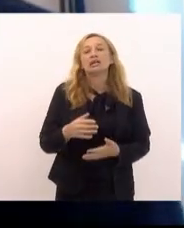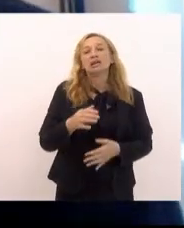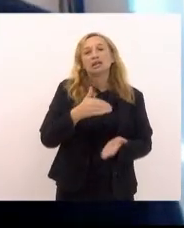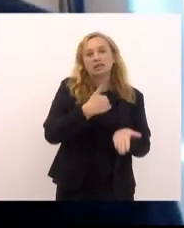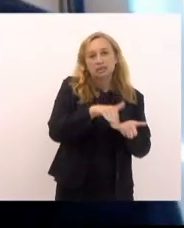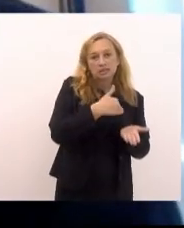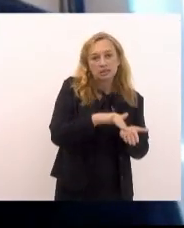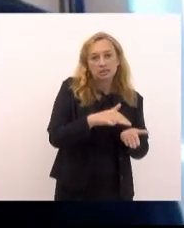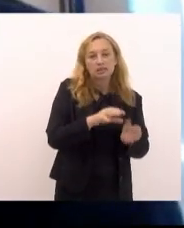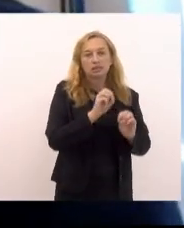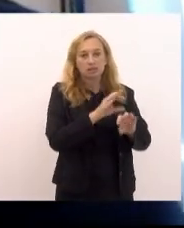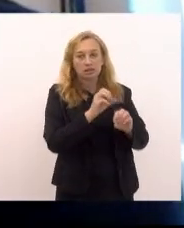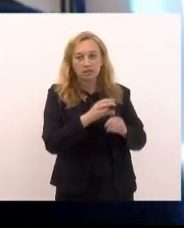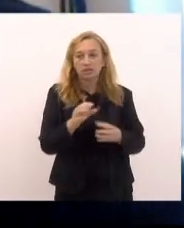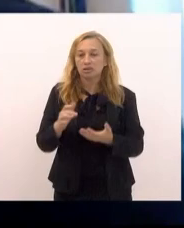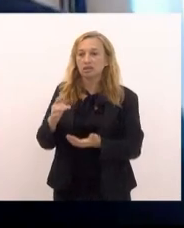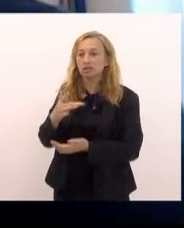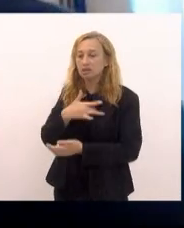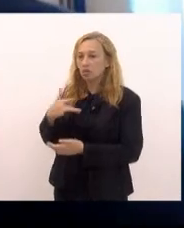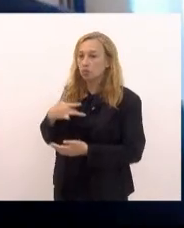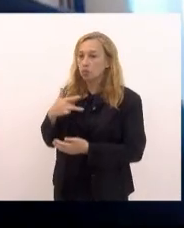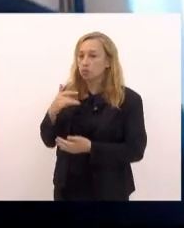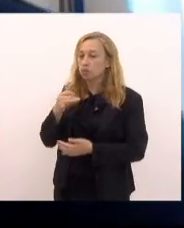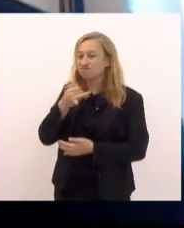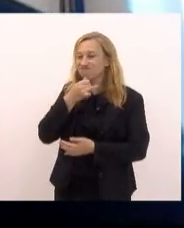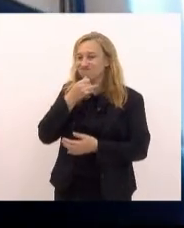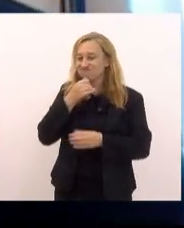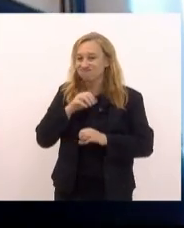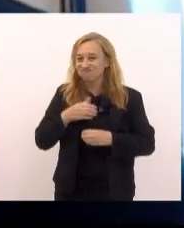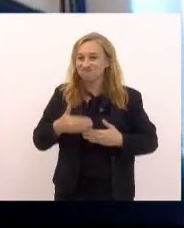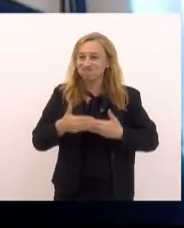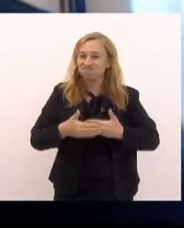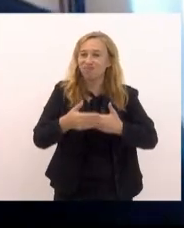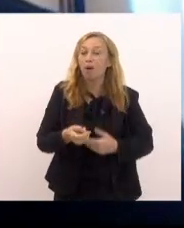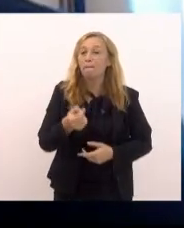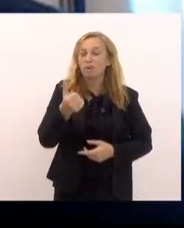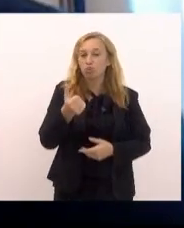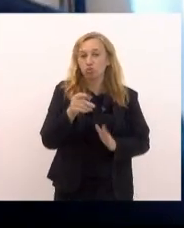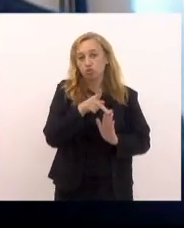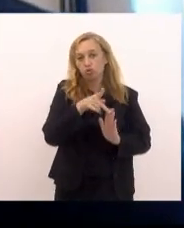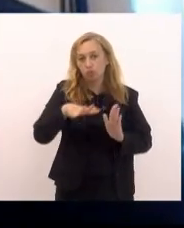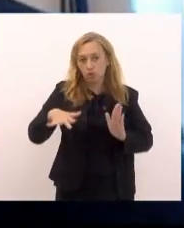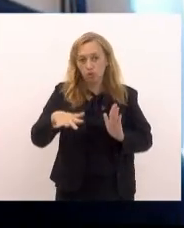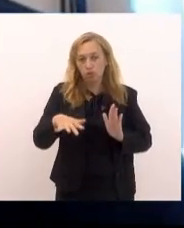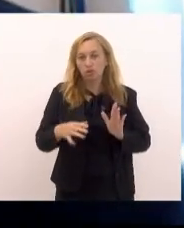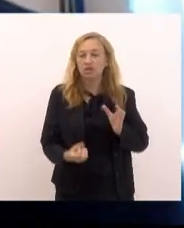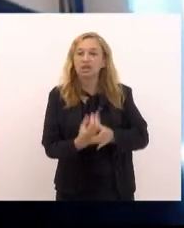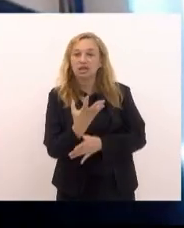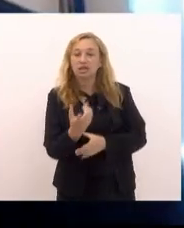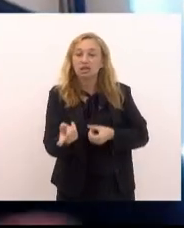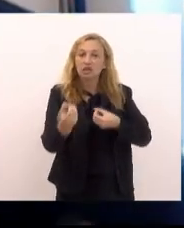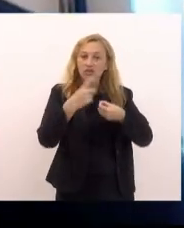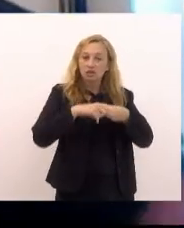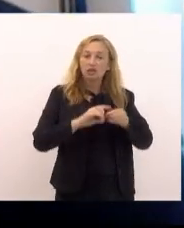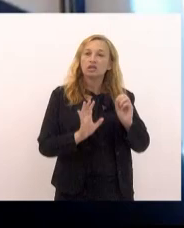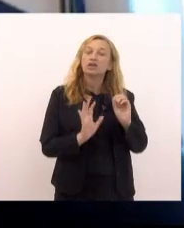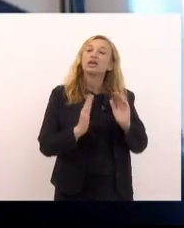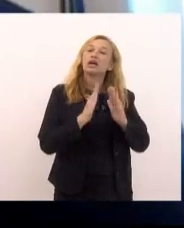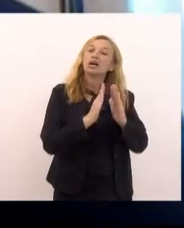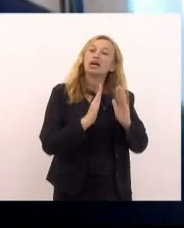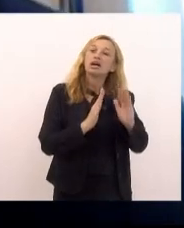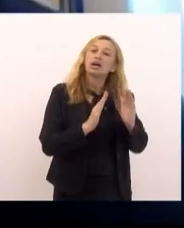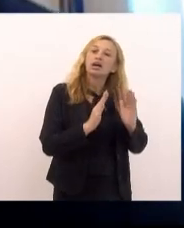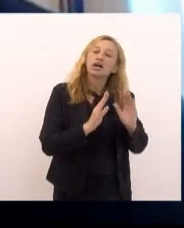a Secretaria de Estado de Saúde avançaram muito pouco na garantia de protocolos para que esse retorno às aulas presenciais